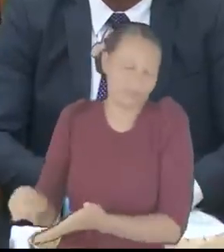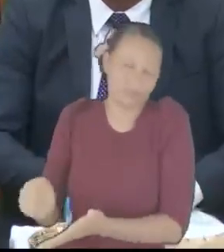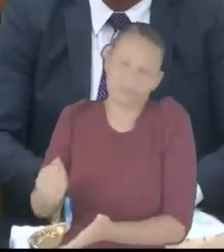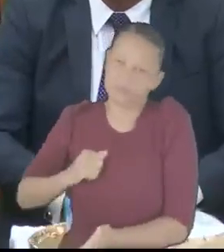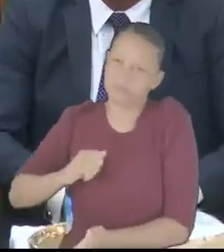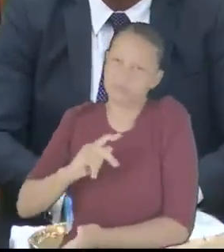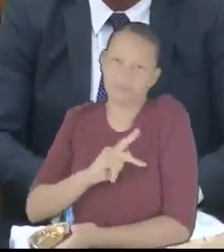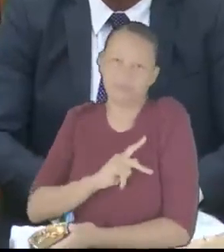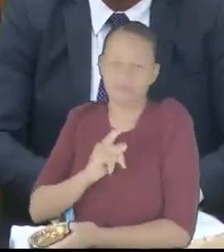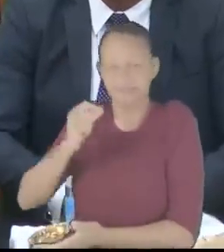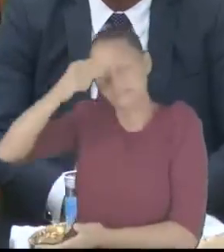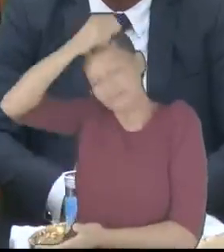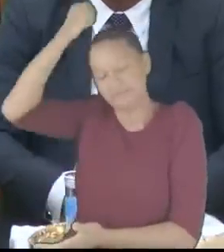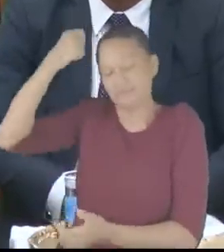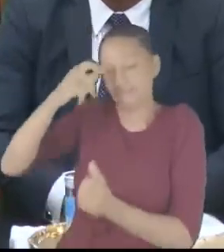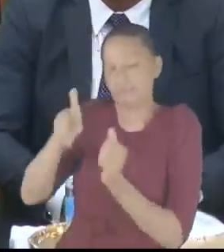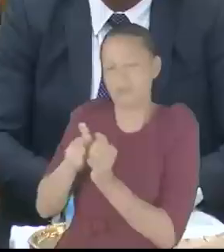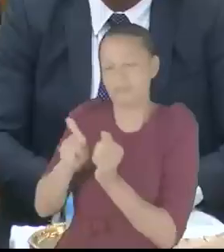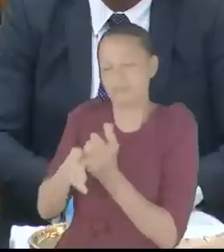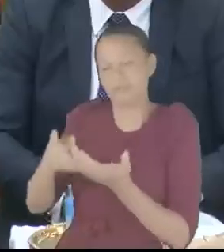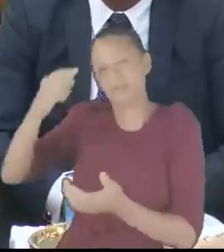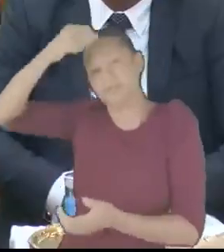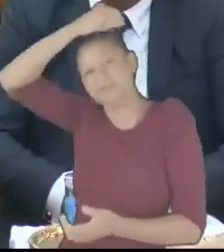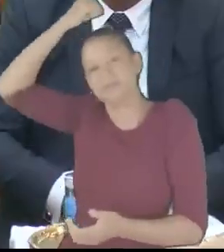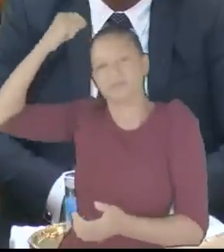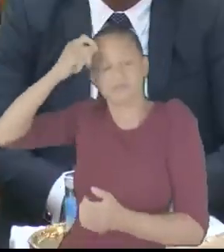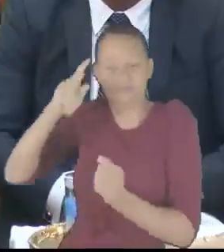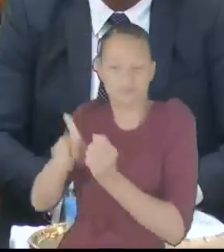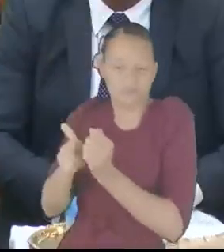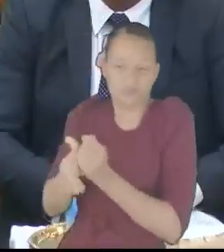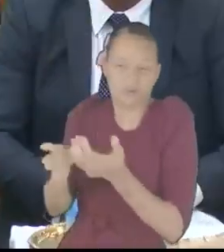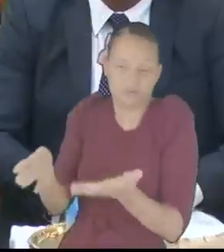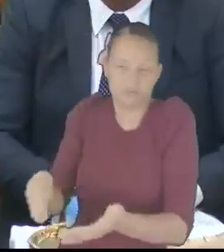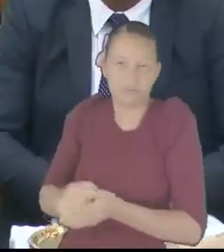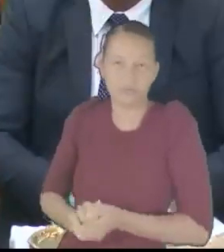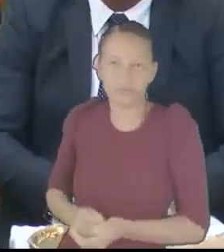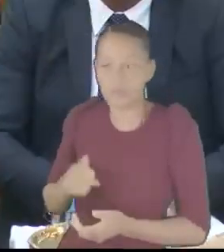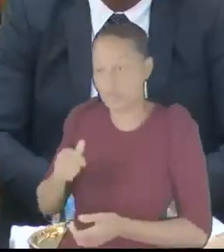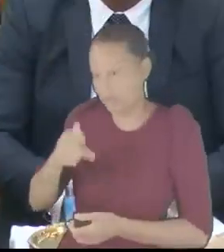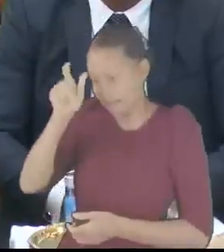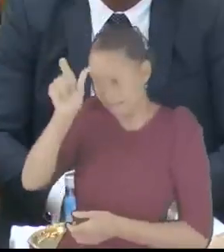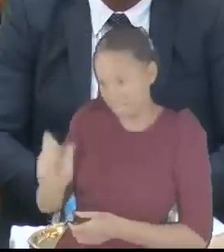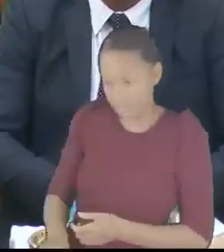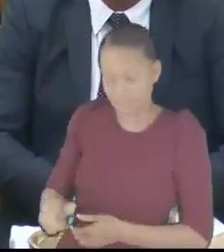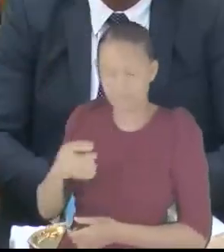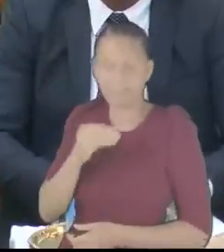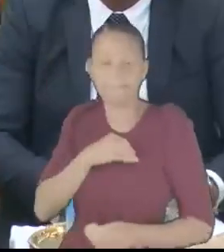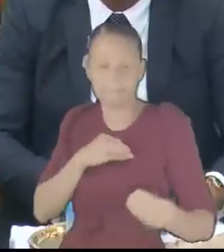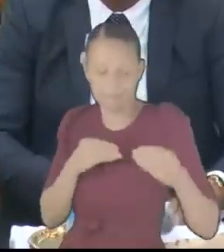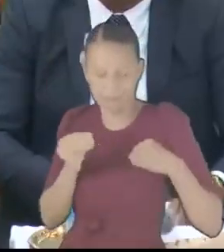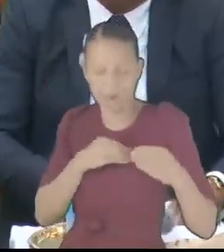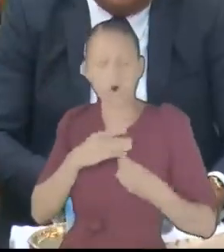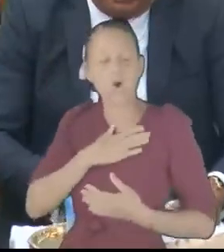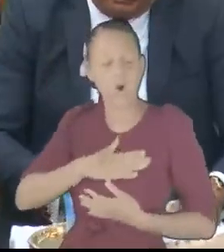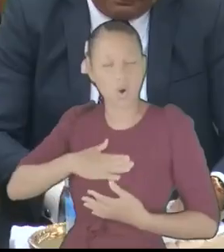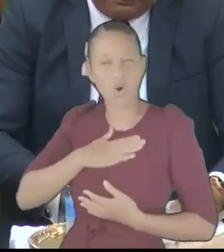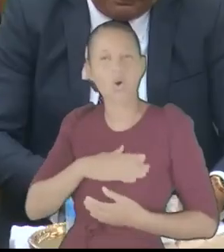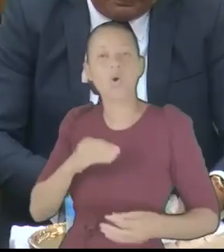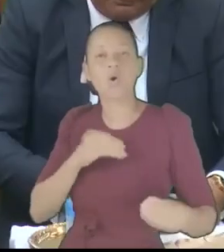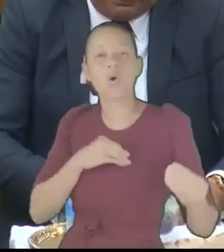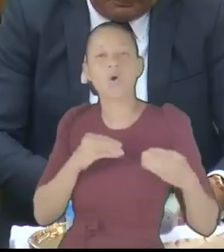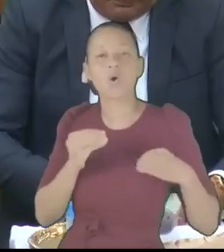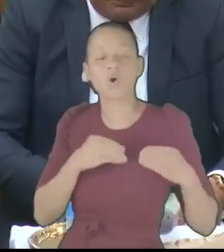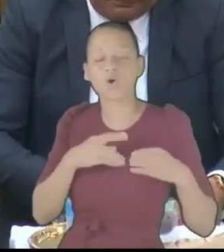Glória a Deus, não me processe. Porque São Pedro disse que a pessoa que é pecador e gosta do pecado é como